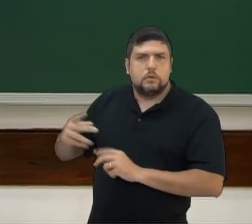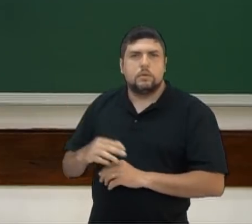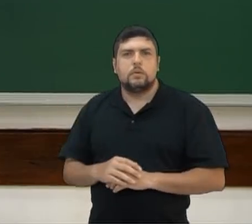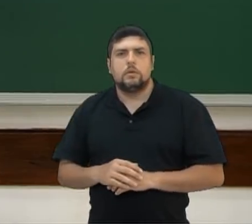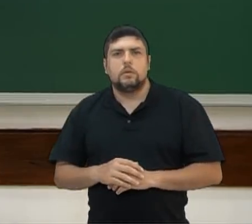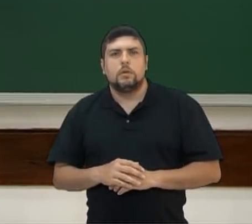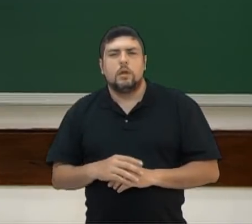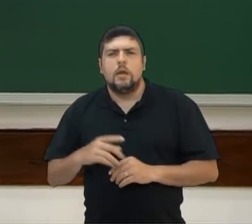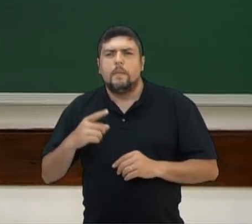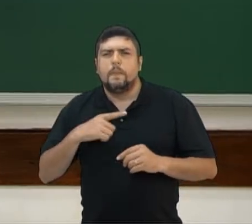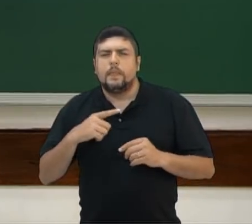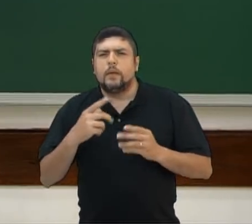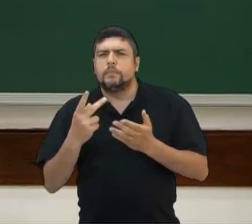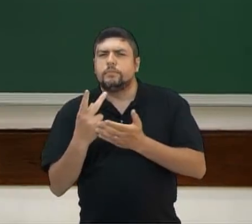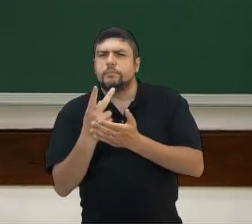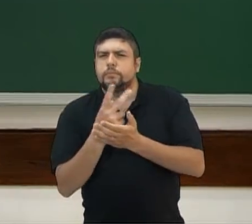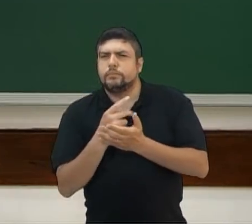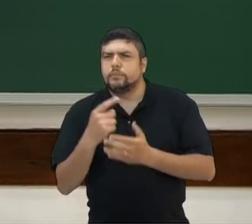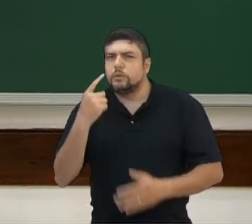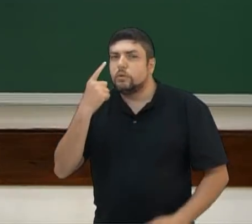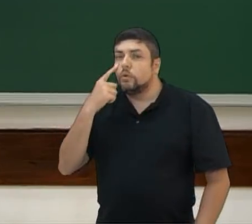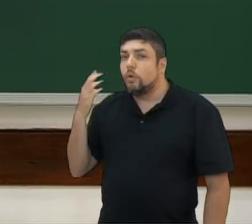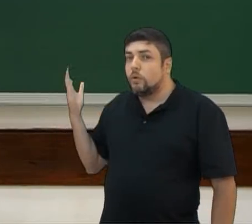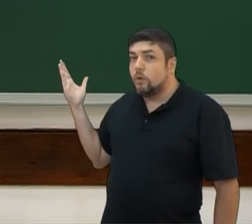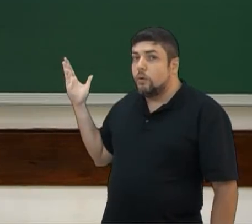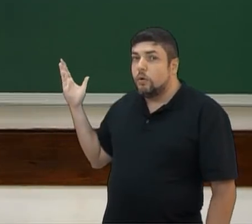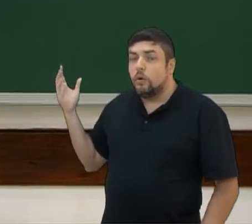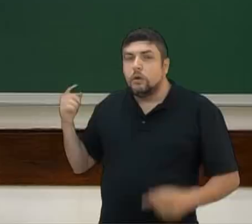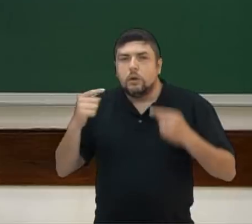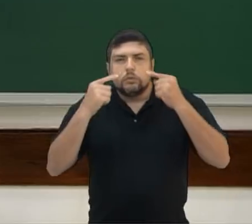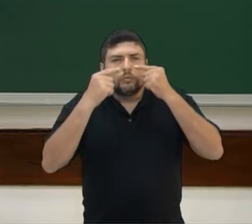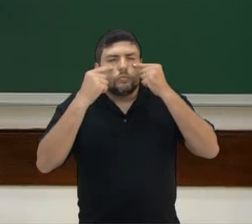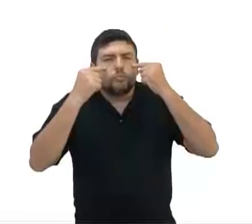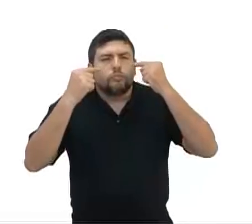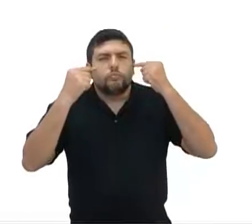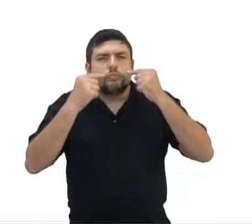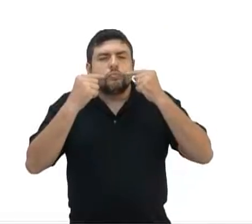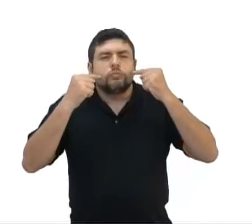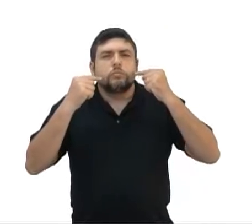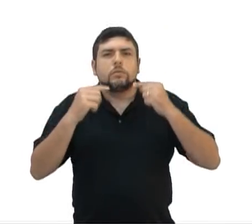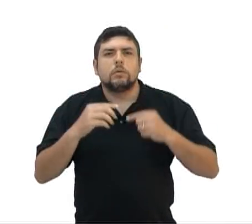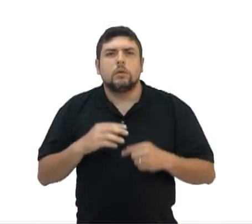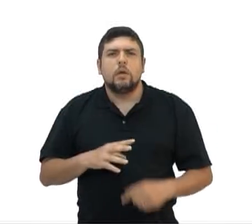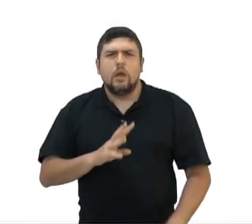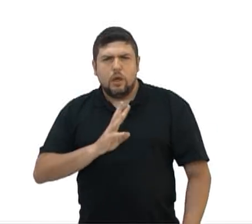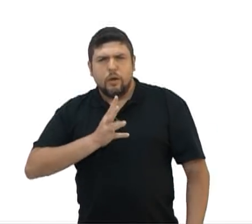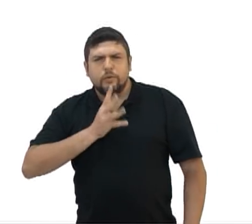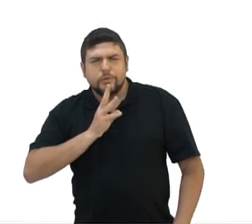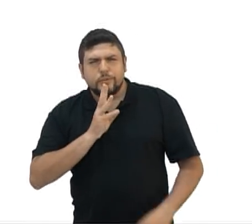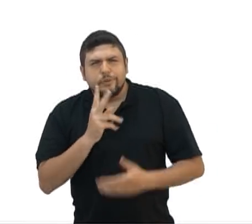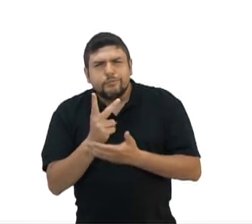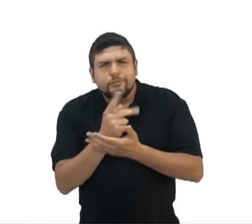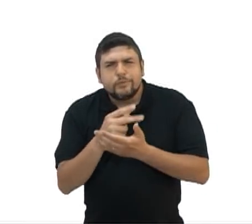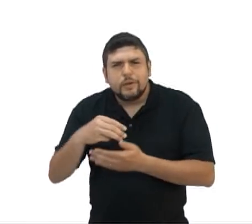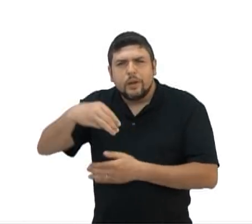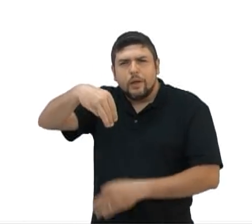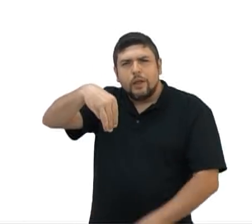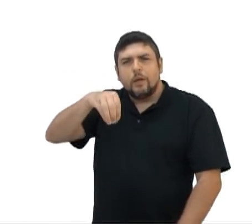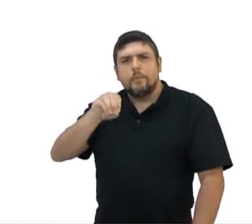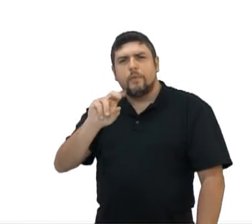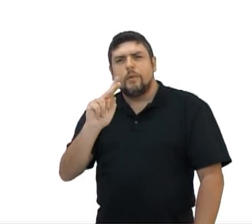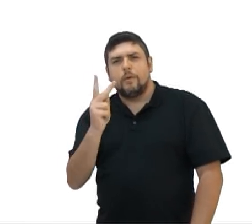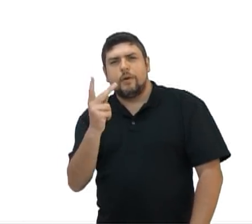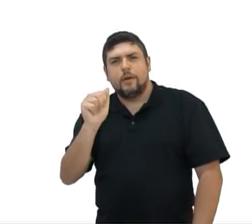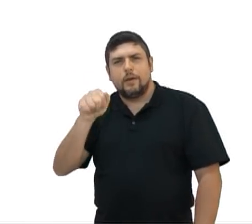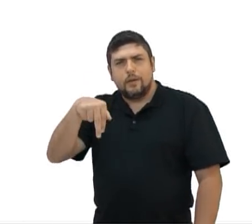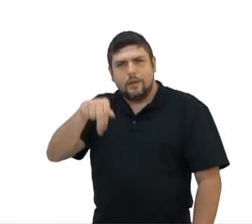tatuagem ritualística, tatuagem no rosto. Quem assistiu aquele desenho da Moana sabe do que eu estou falando. Na Moana